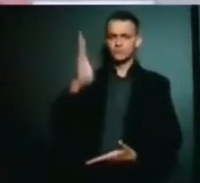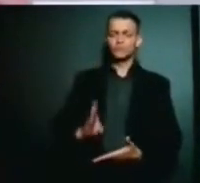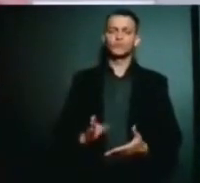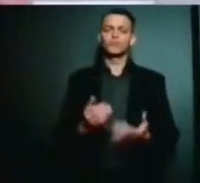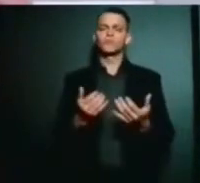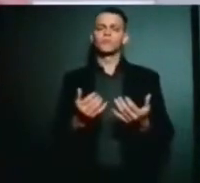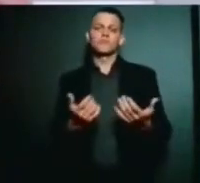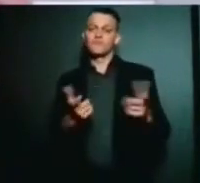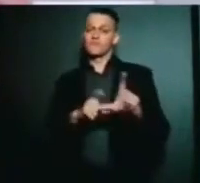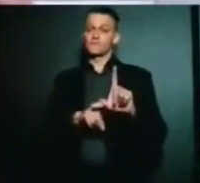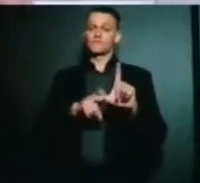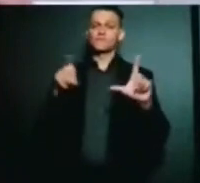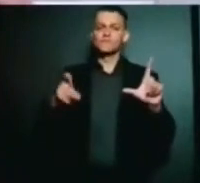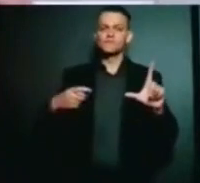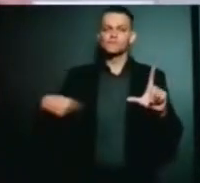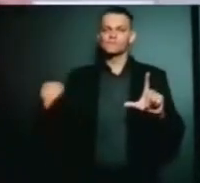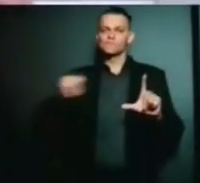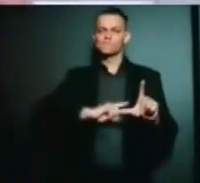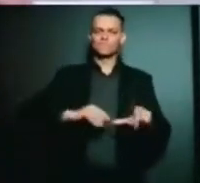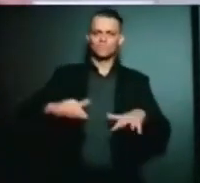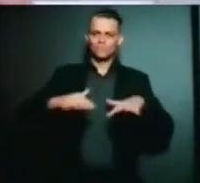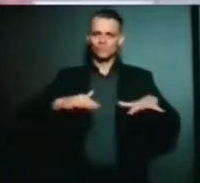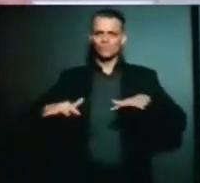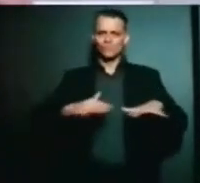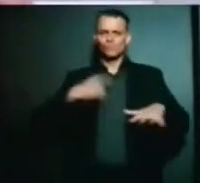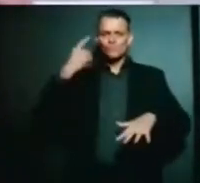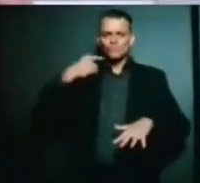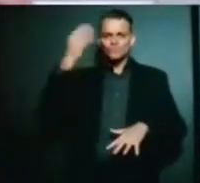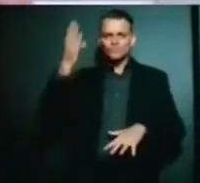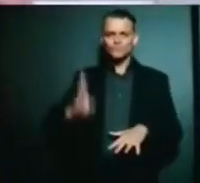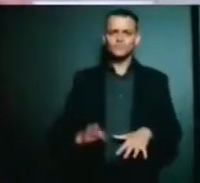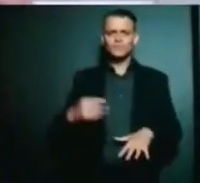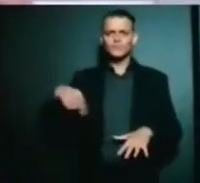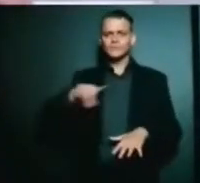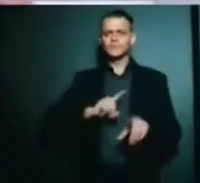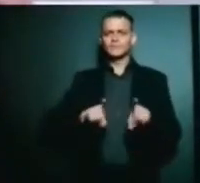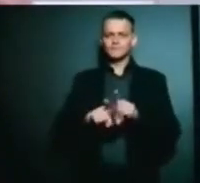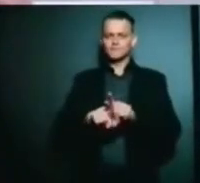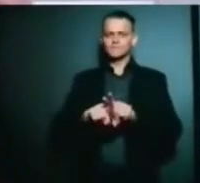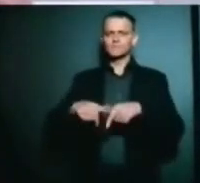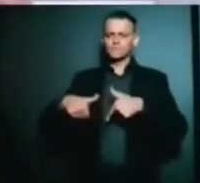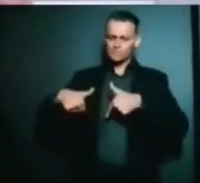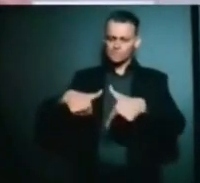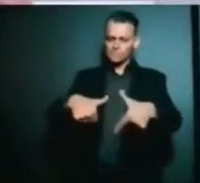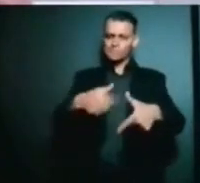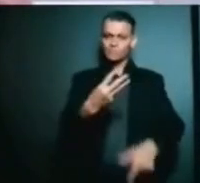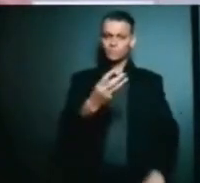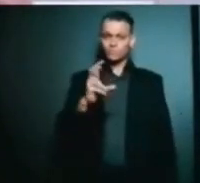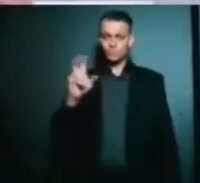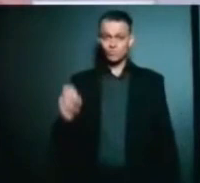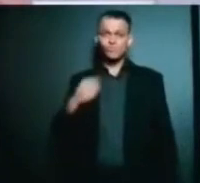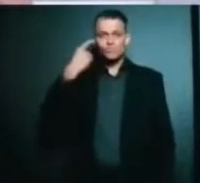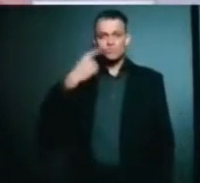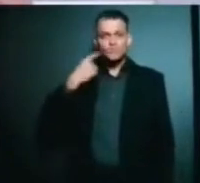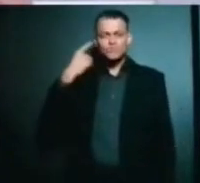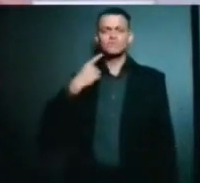independente disso, nós, o Movimento de Advogados pelo Brasil, nós também fizemos uma ação com 350